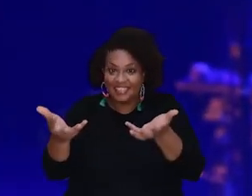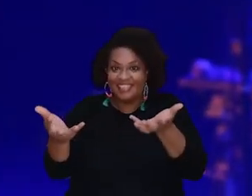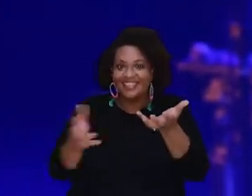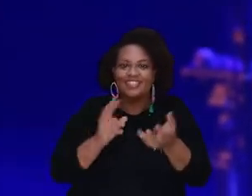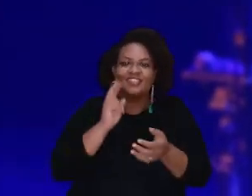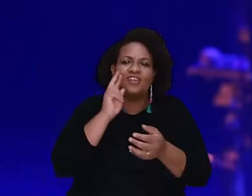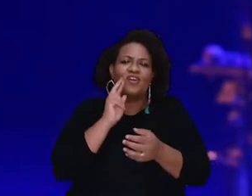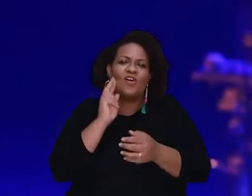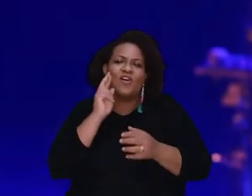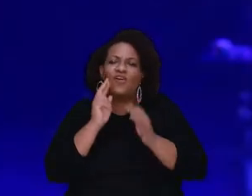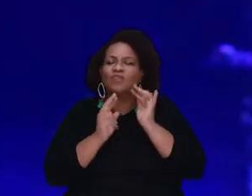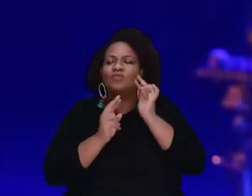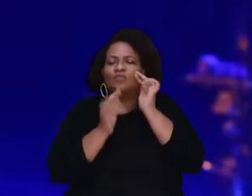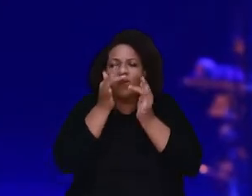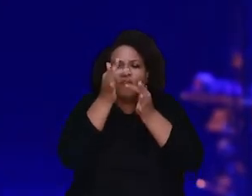Iemanjá eu vou